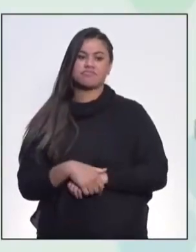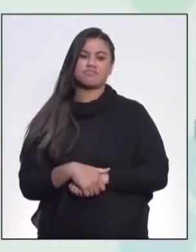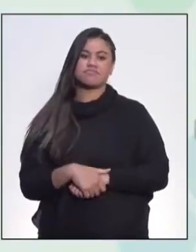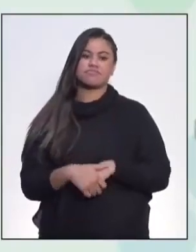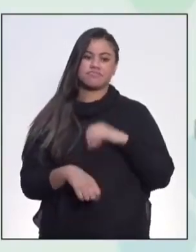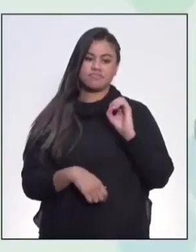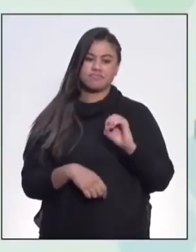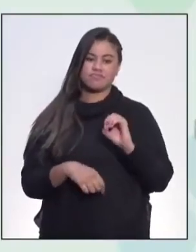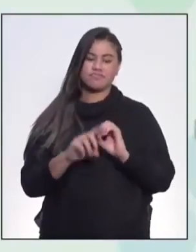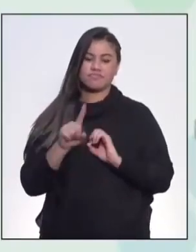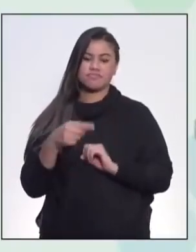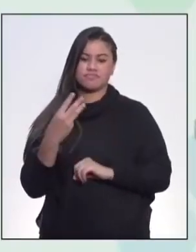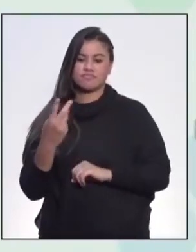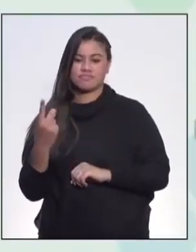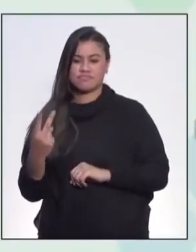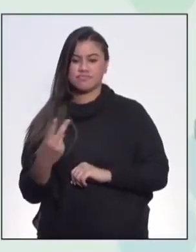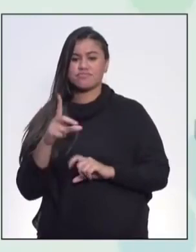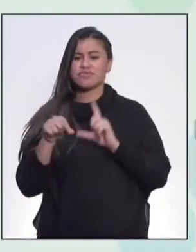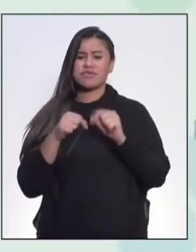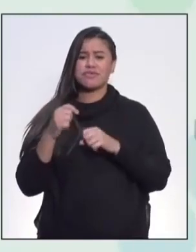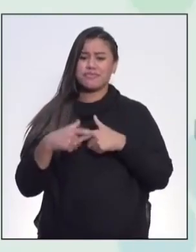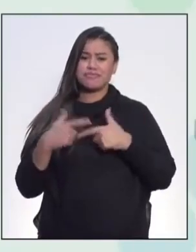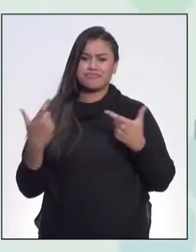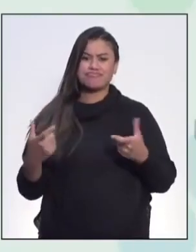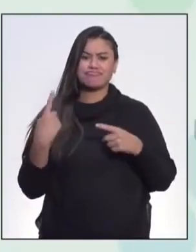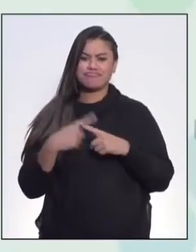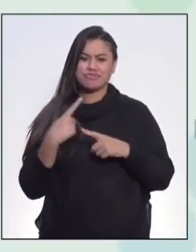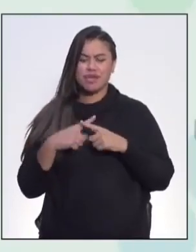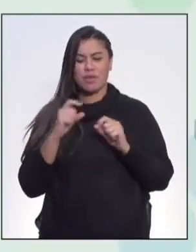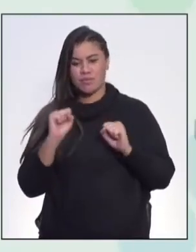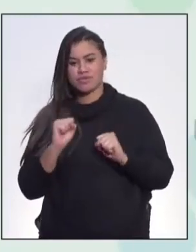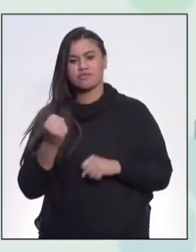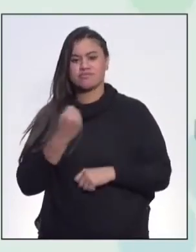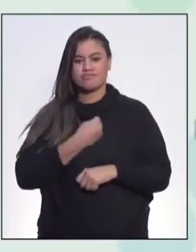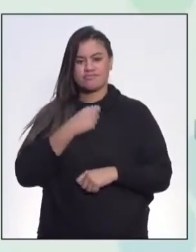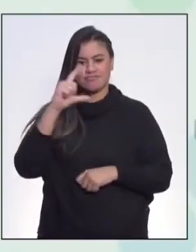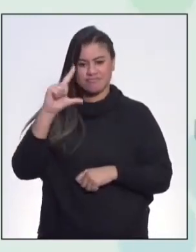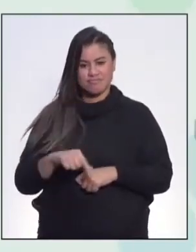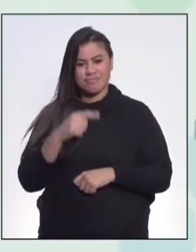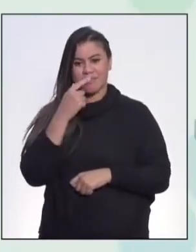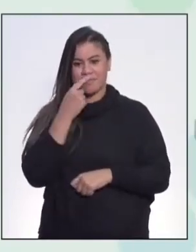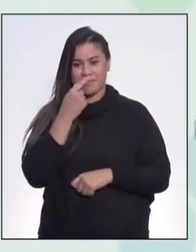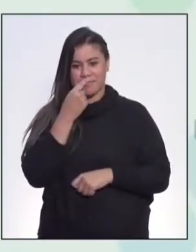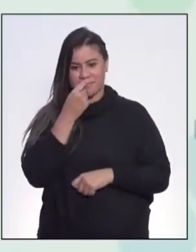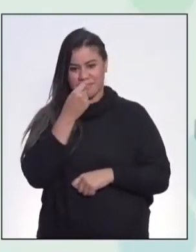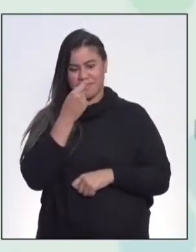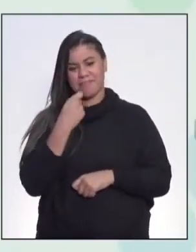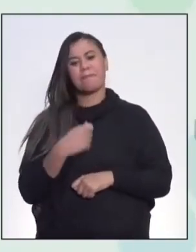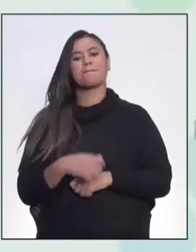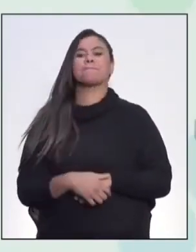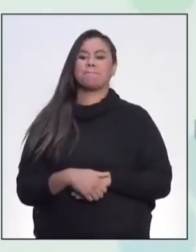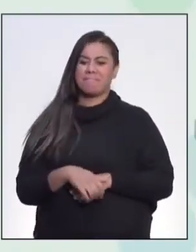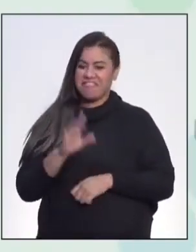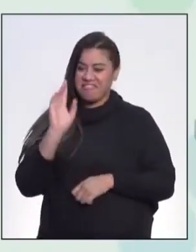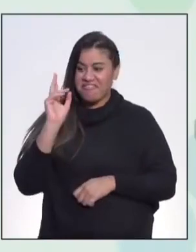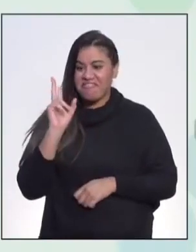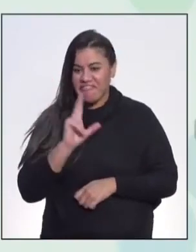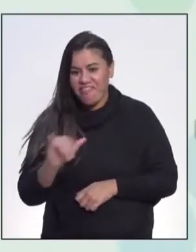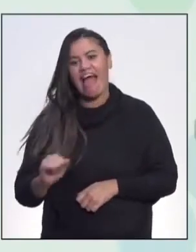você inventou de escolher um número tão grande, né? Podia ter feito um exemplo com um número menor. Vai, Roberta, escolhe um